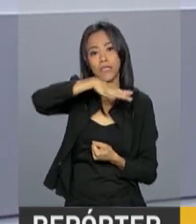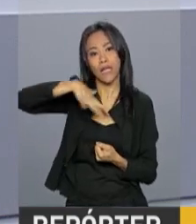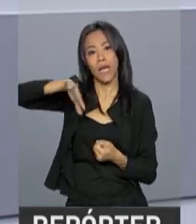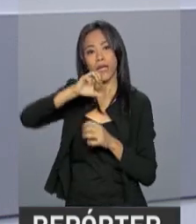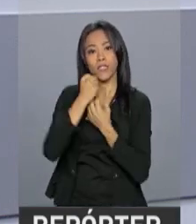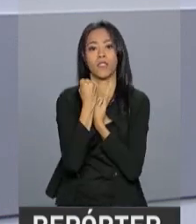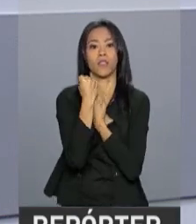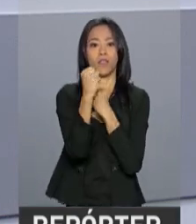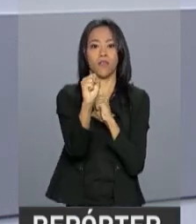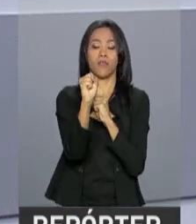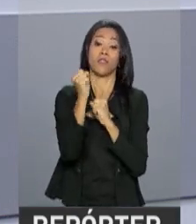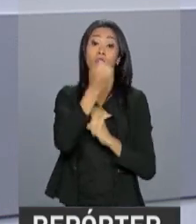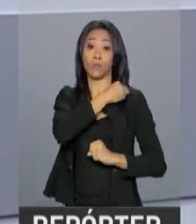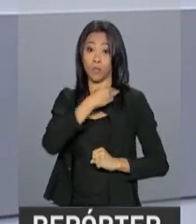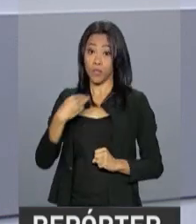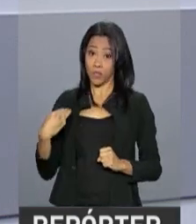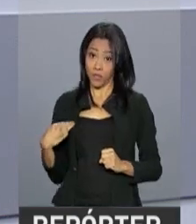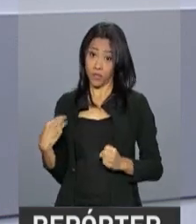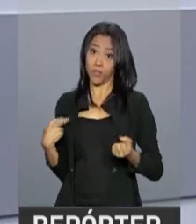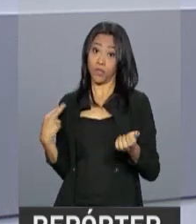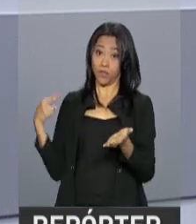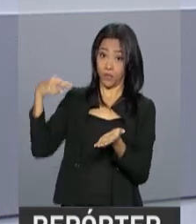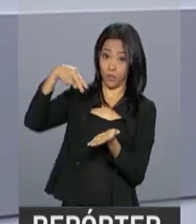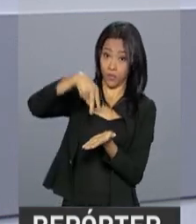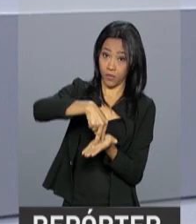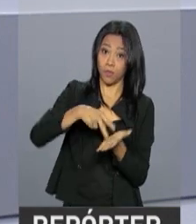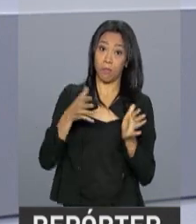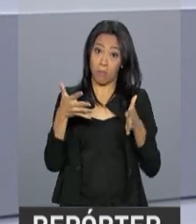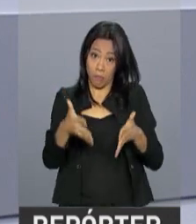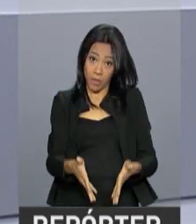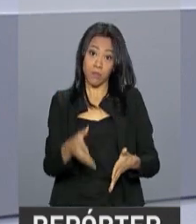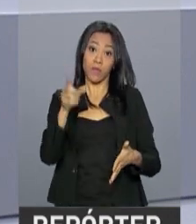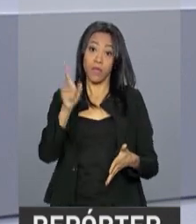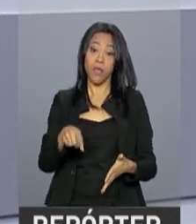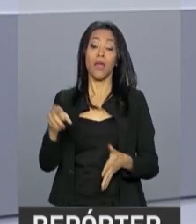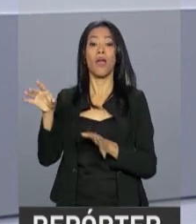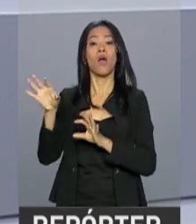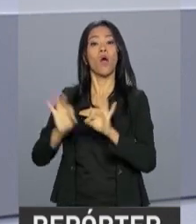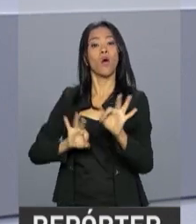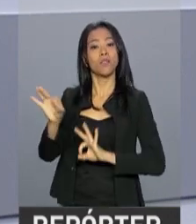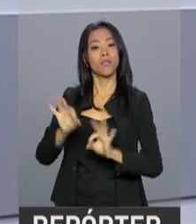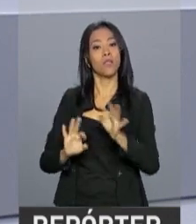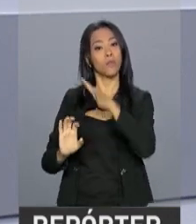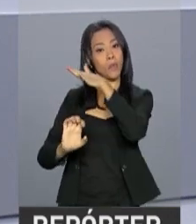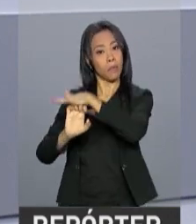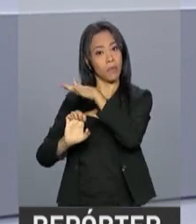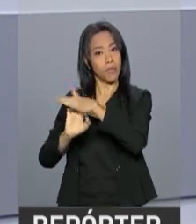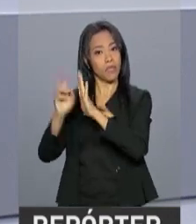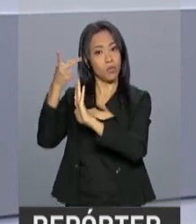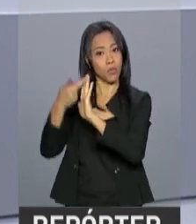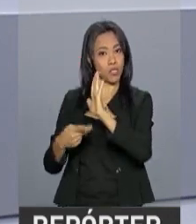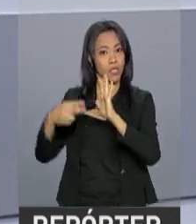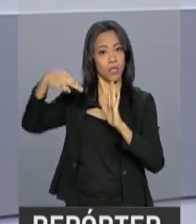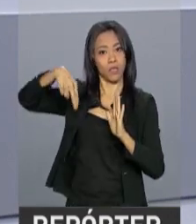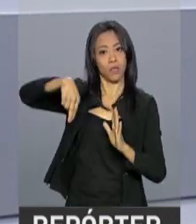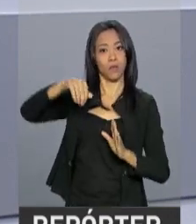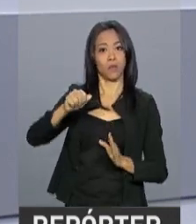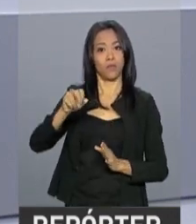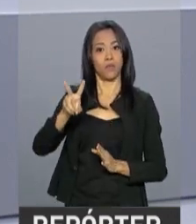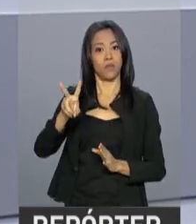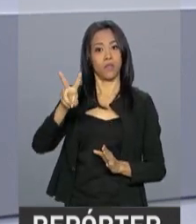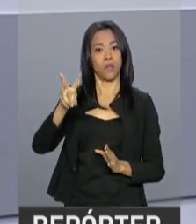luna participou do lançamento do evento que é organizado por uma empresa de projetos avais e conta com o apoio do ministério da defesa